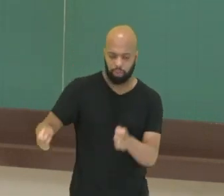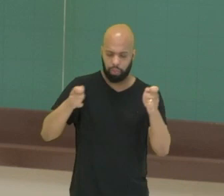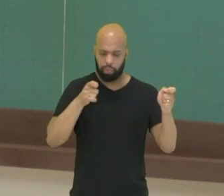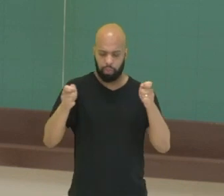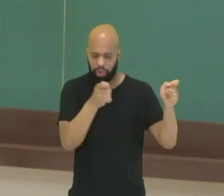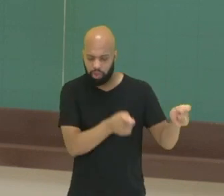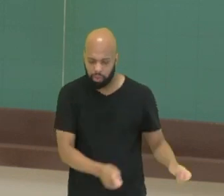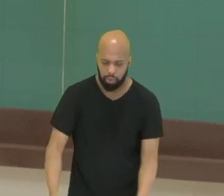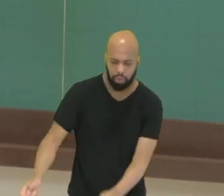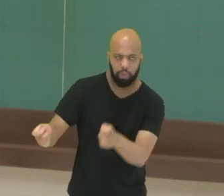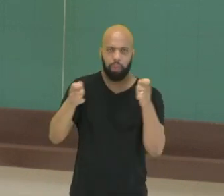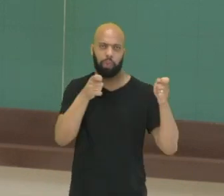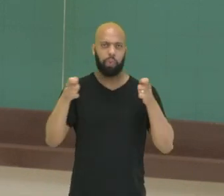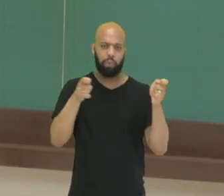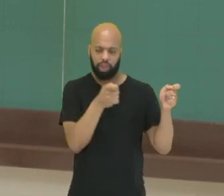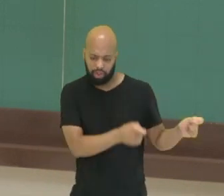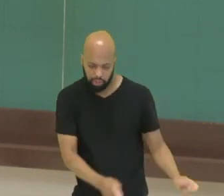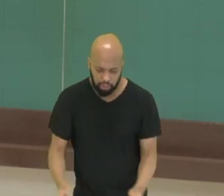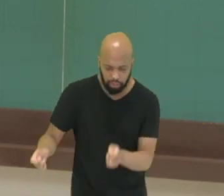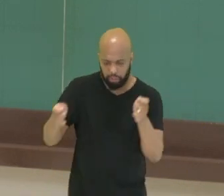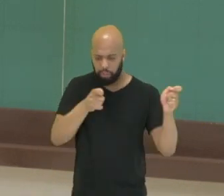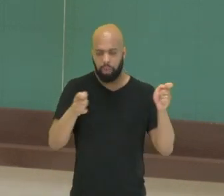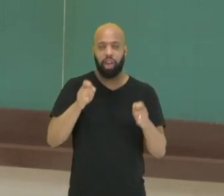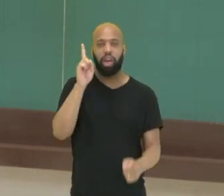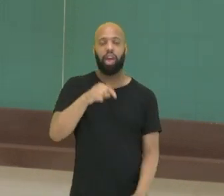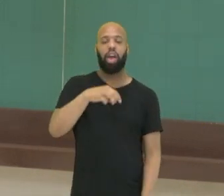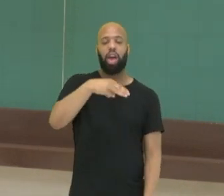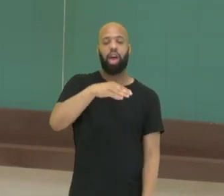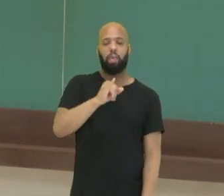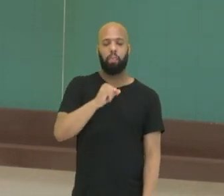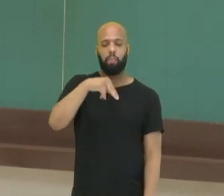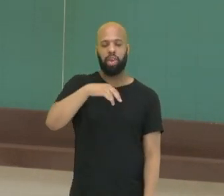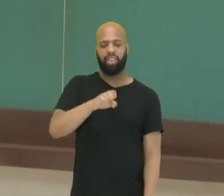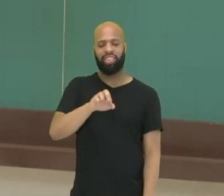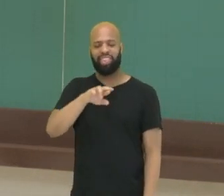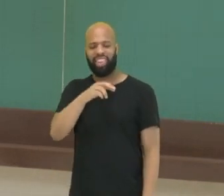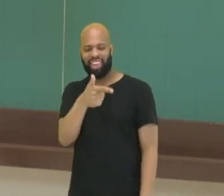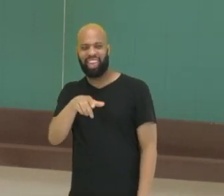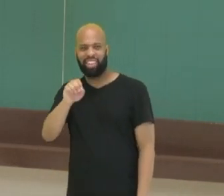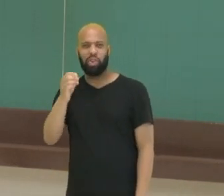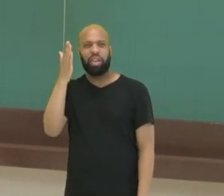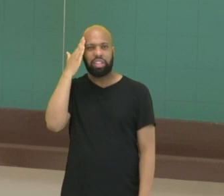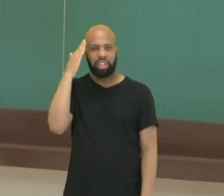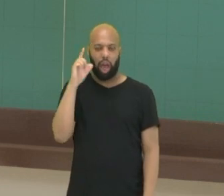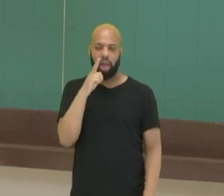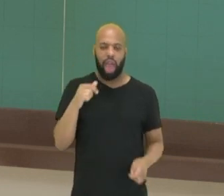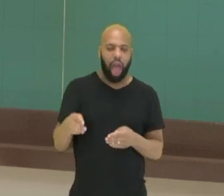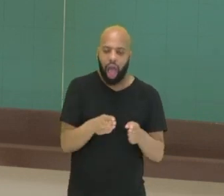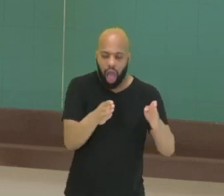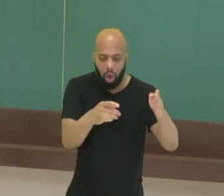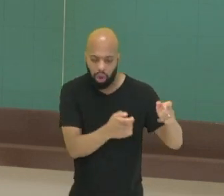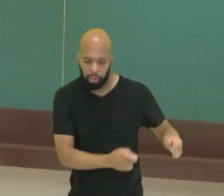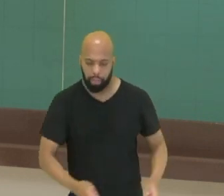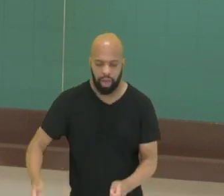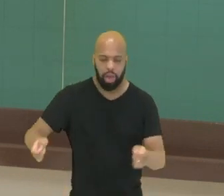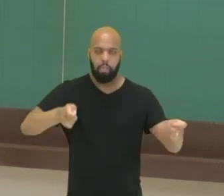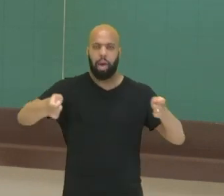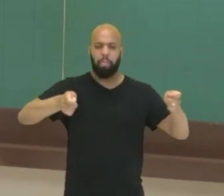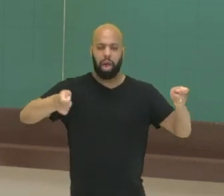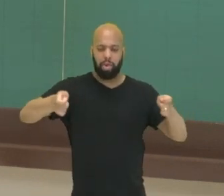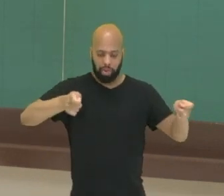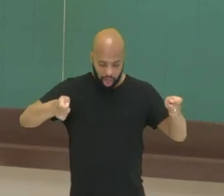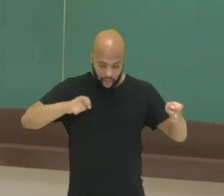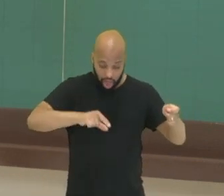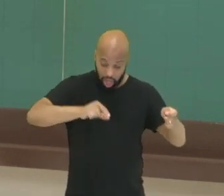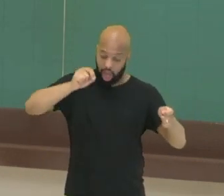chama de mineração. Então, vai atrair pessoas, principalmente para as áreas que hoje são Minas Gerais,